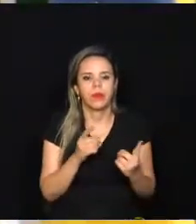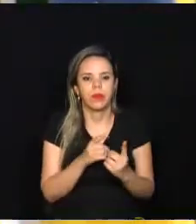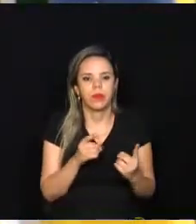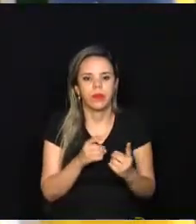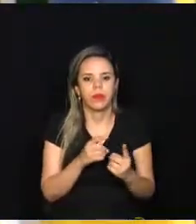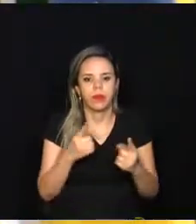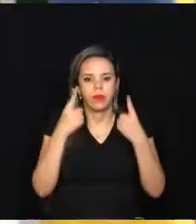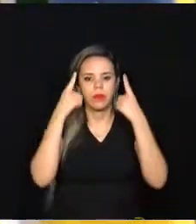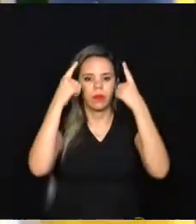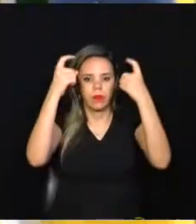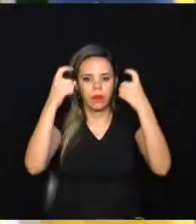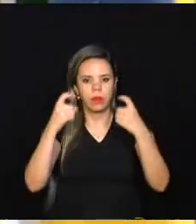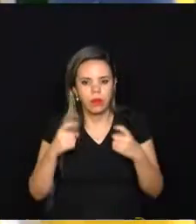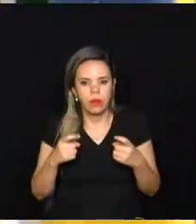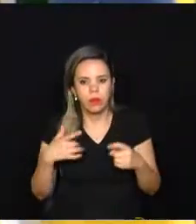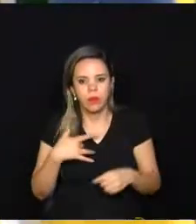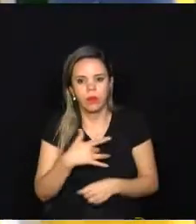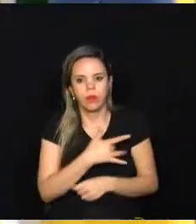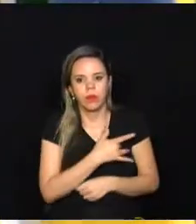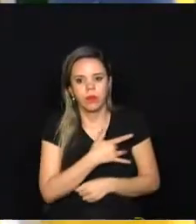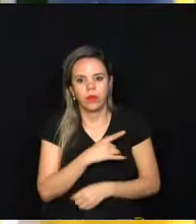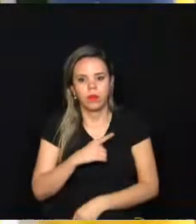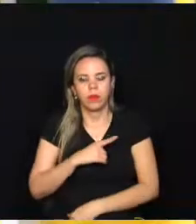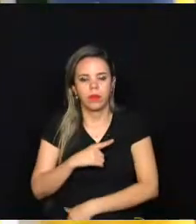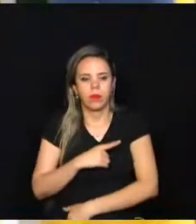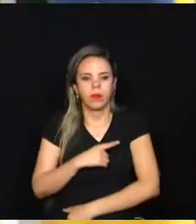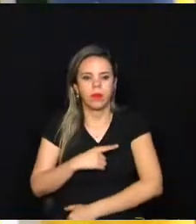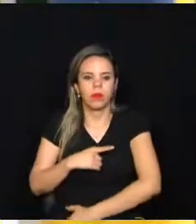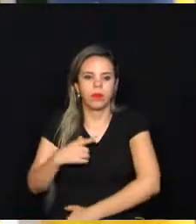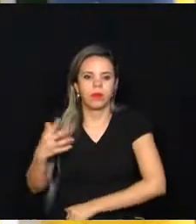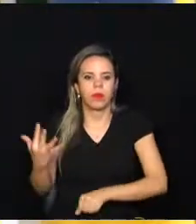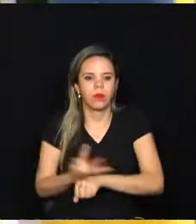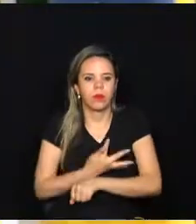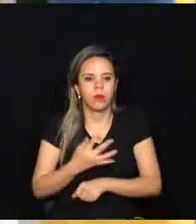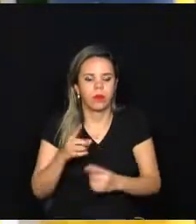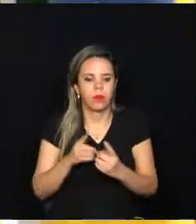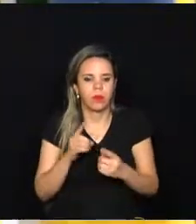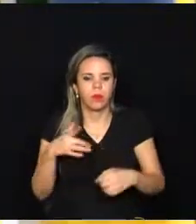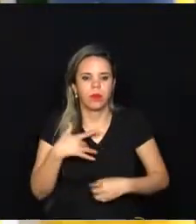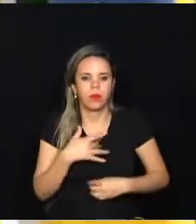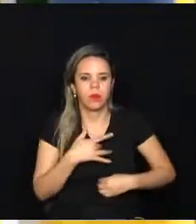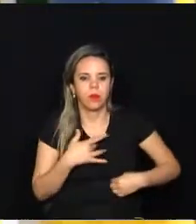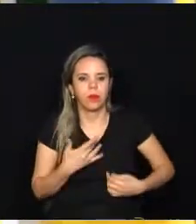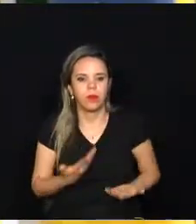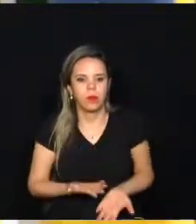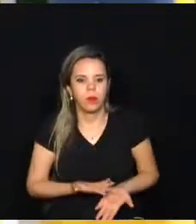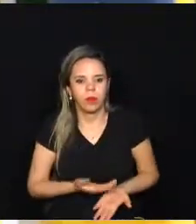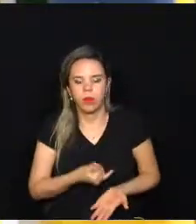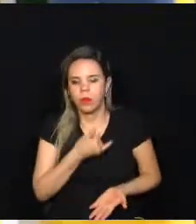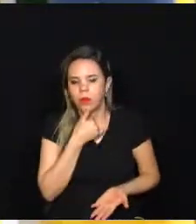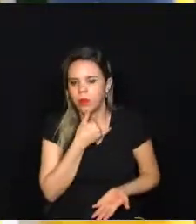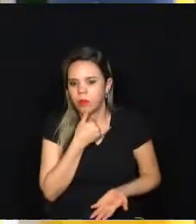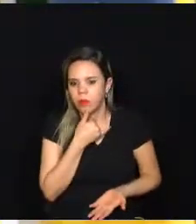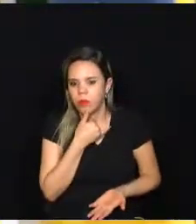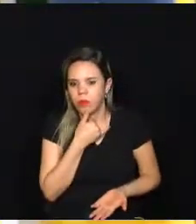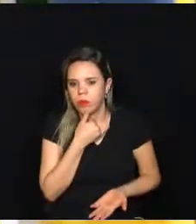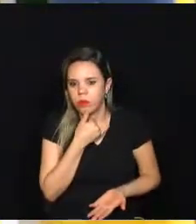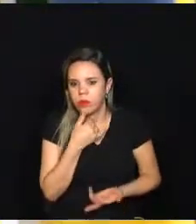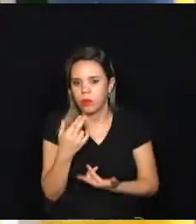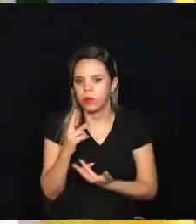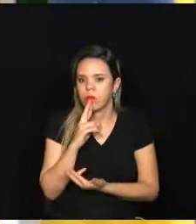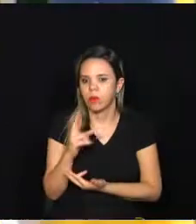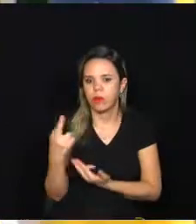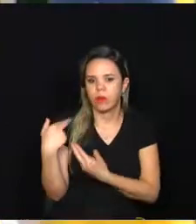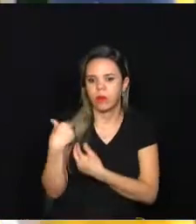de violência, na saúde. A gente está tendo uma sobrecarga do serviço de saúde e, infelizmente, a resposta que os